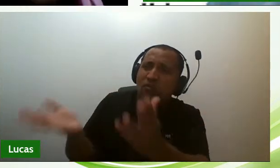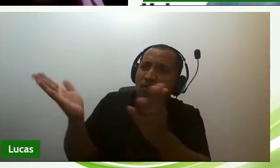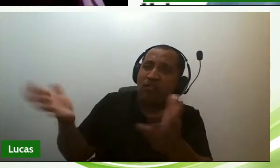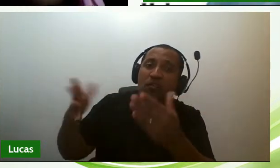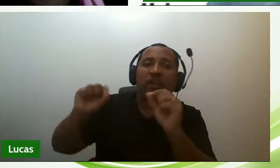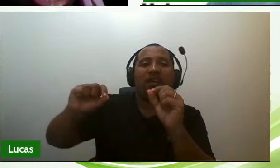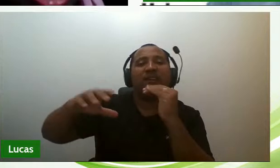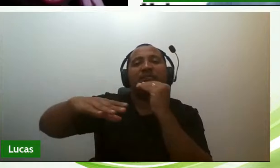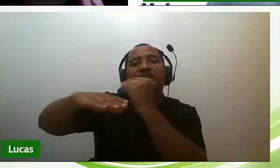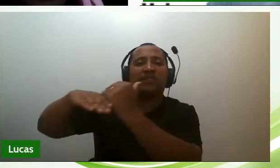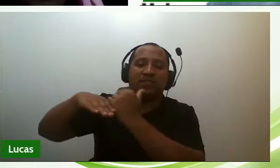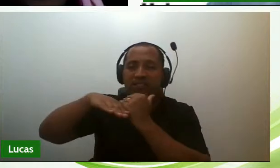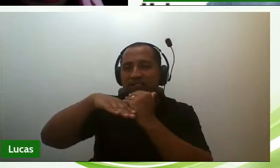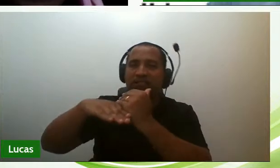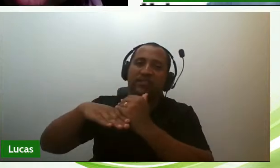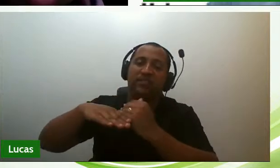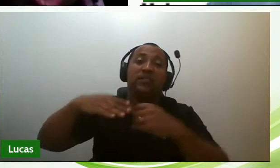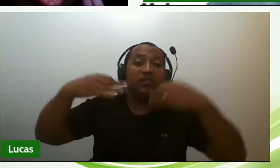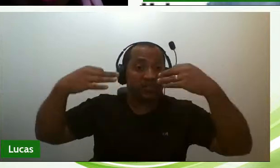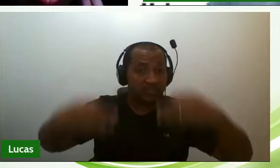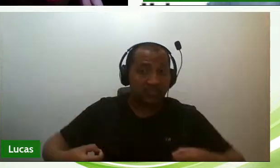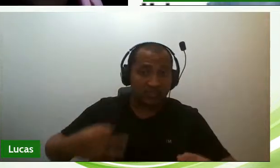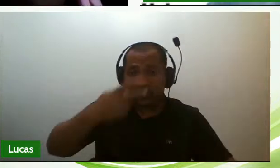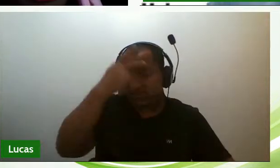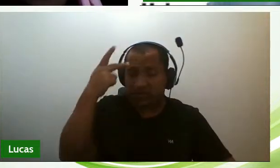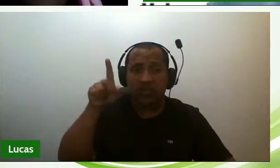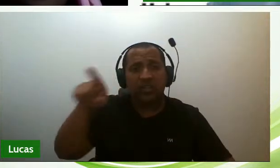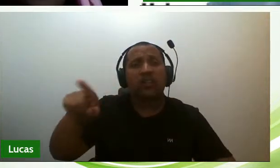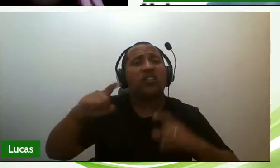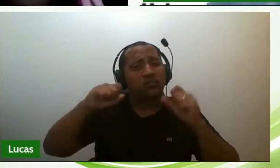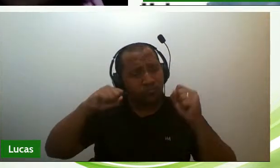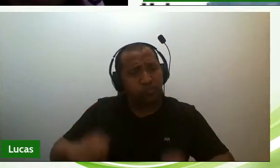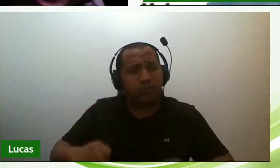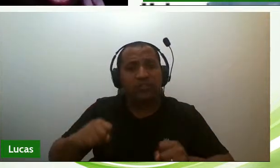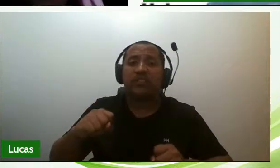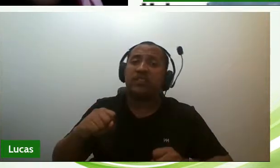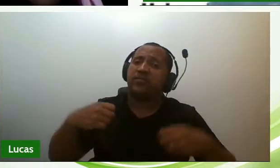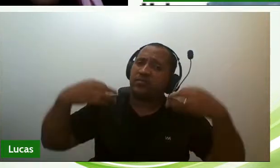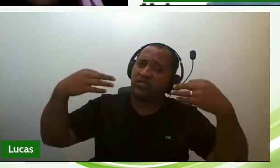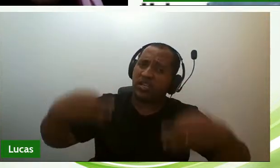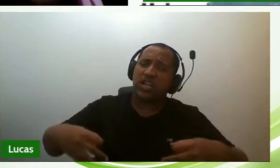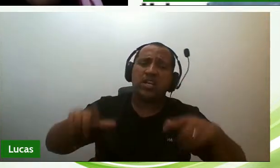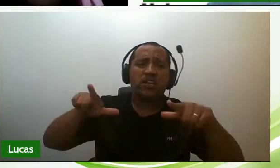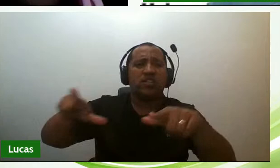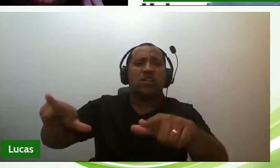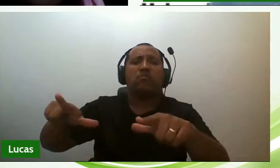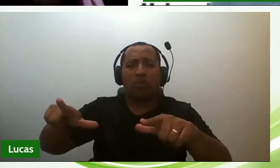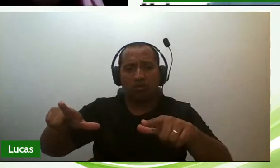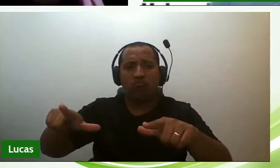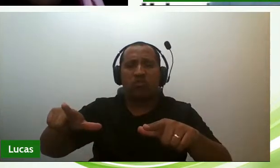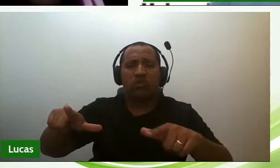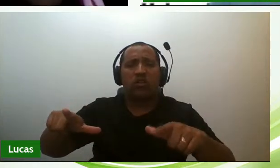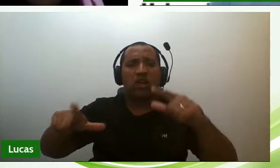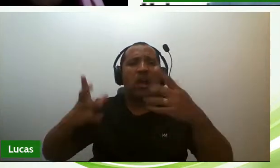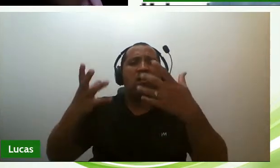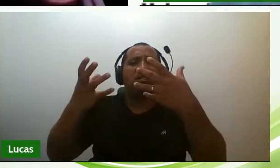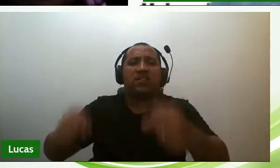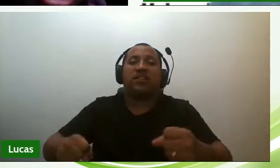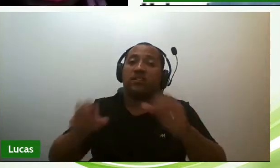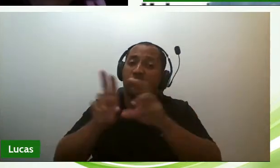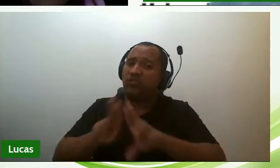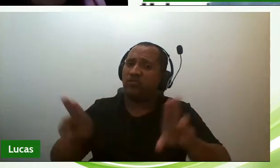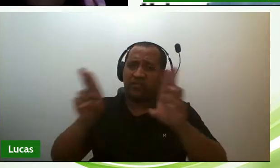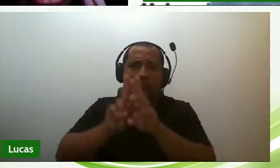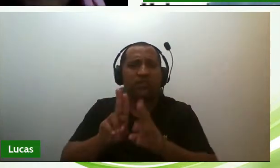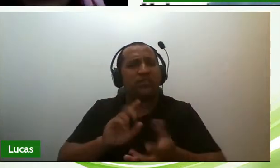é acertar essas oportunidades para que essas pessoas possam, de fato, terem diplomas reconhecidos dentro da nossa universidade. E por aí